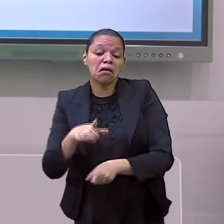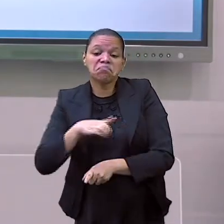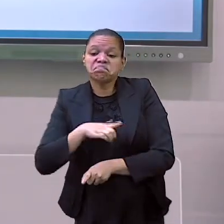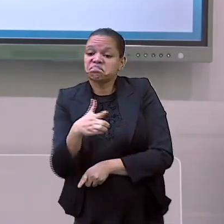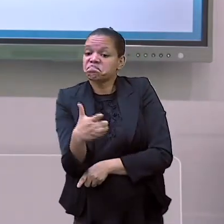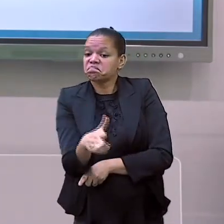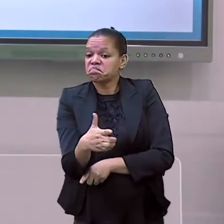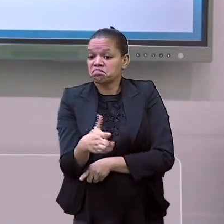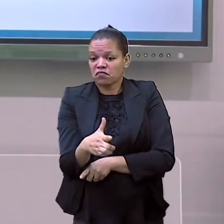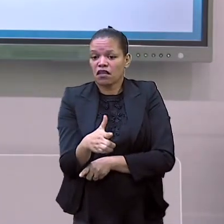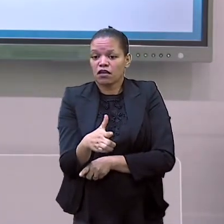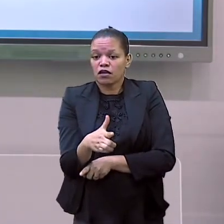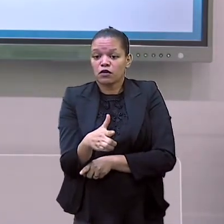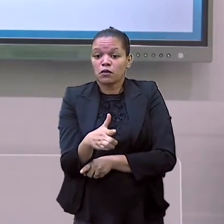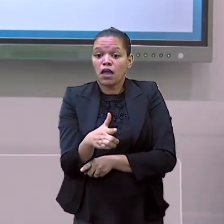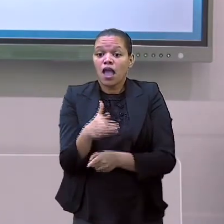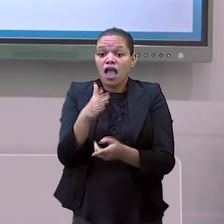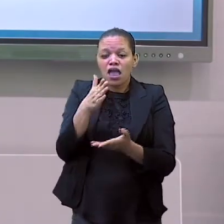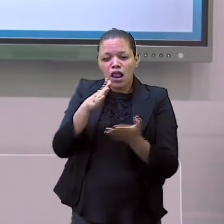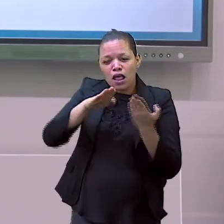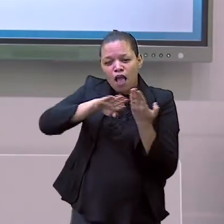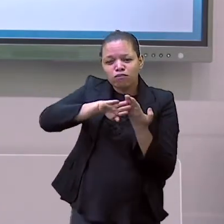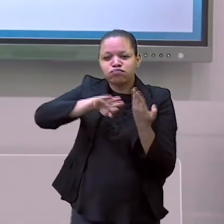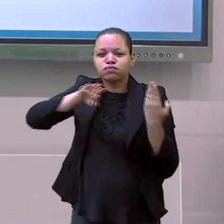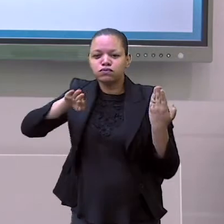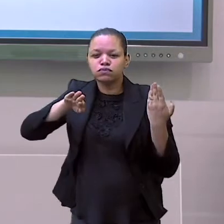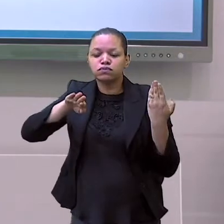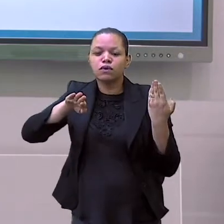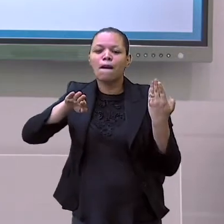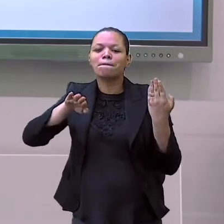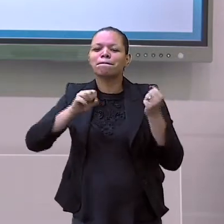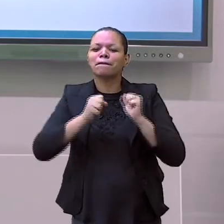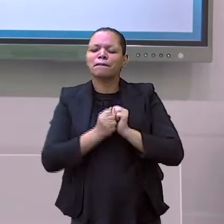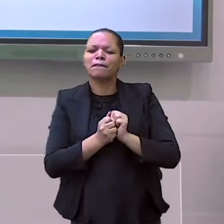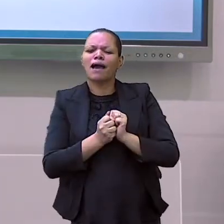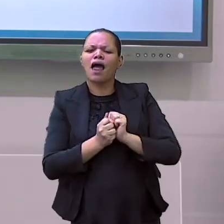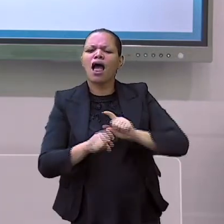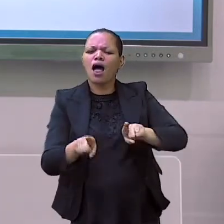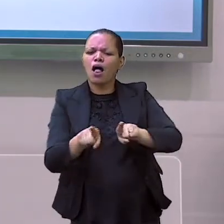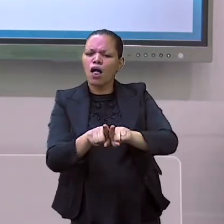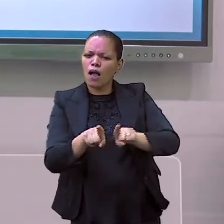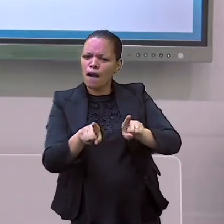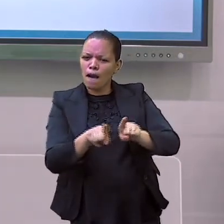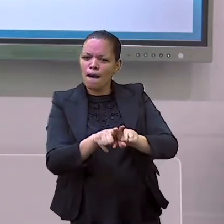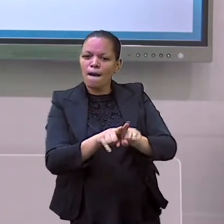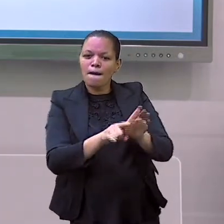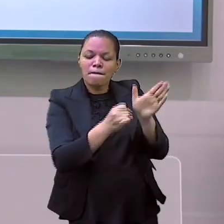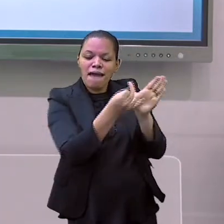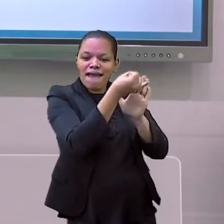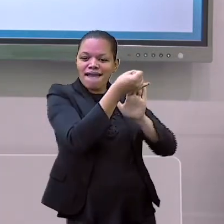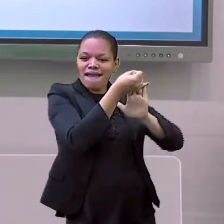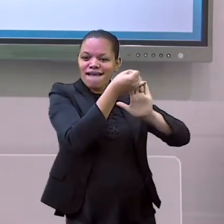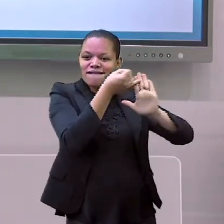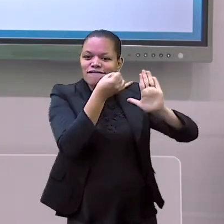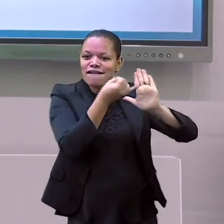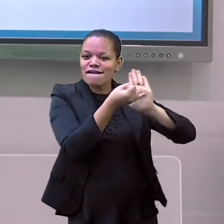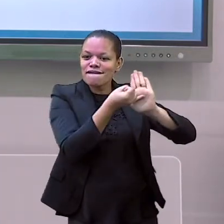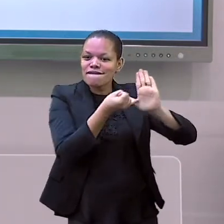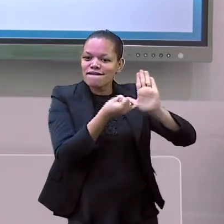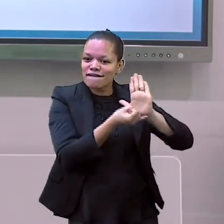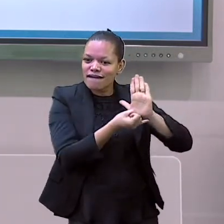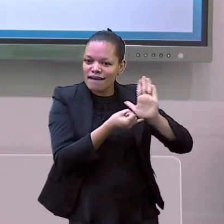em versos. Por isso que fala que ele é versificado e ele tem uma